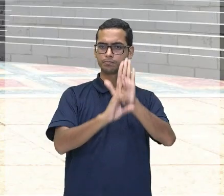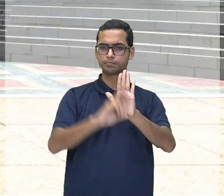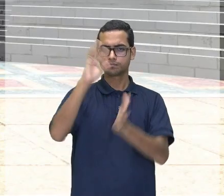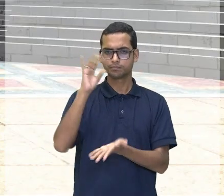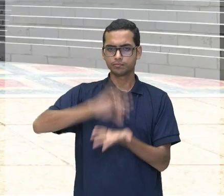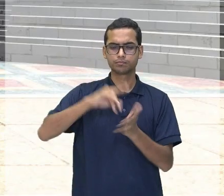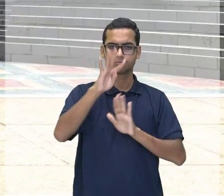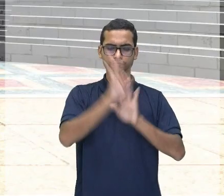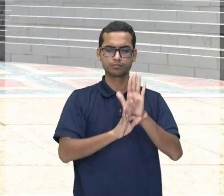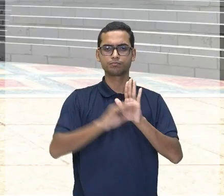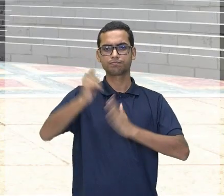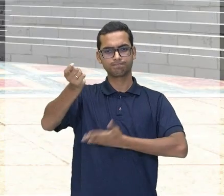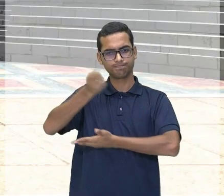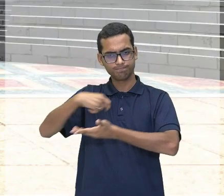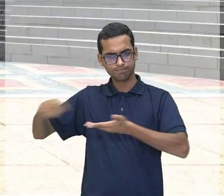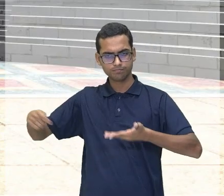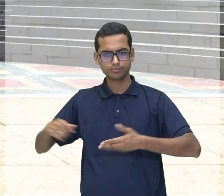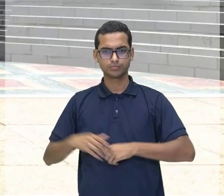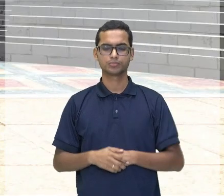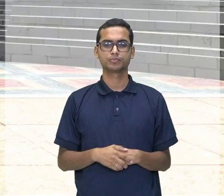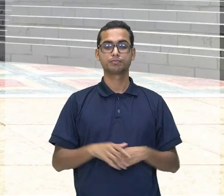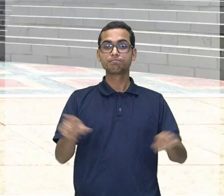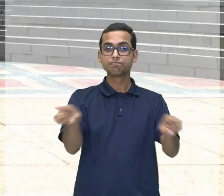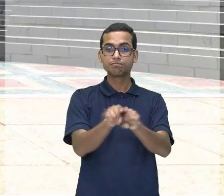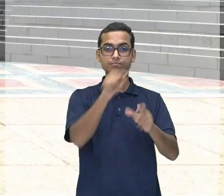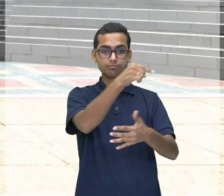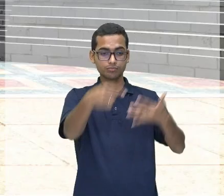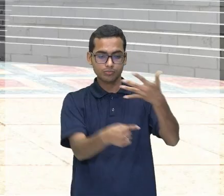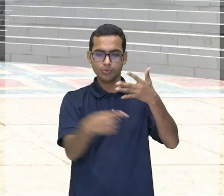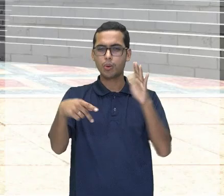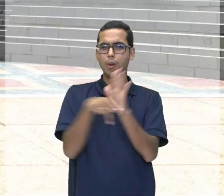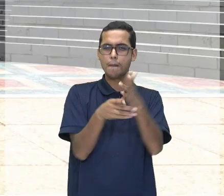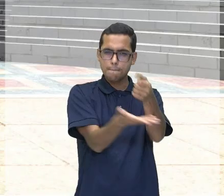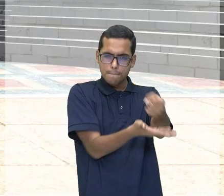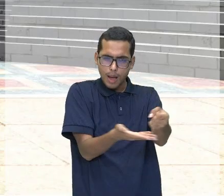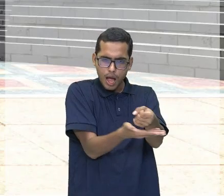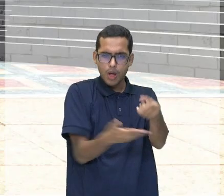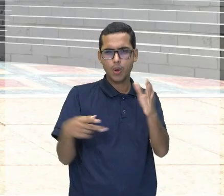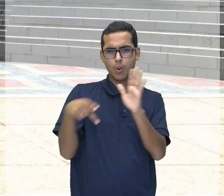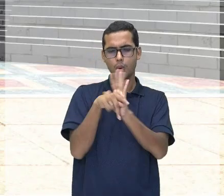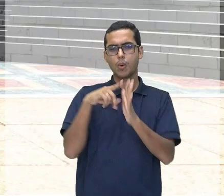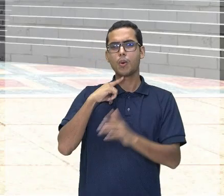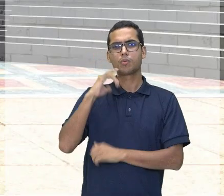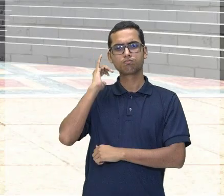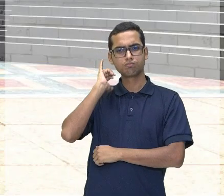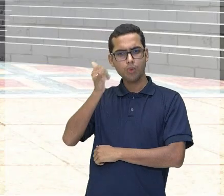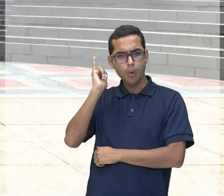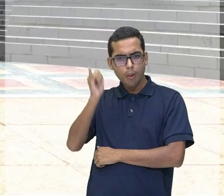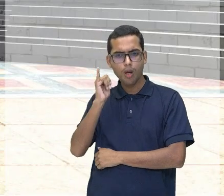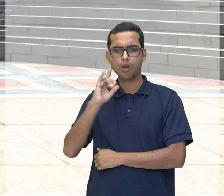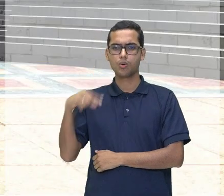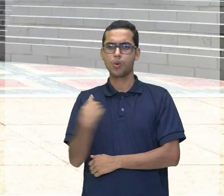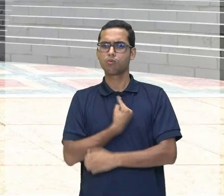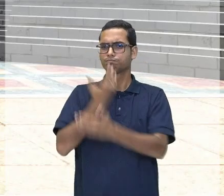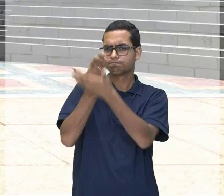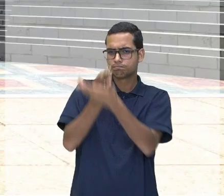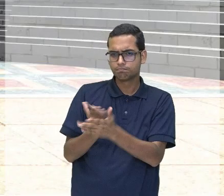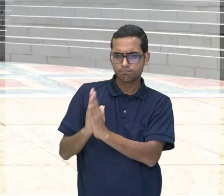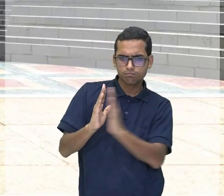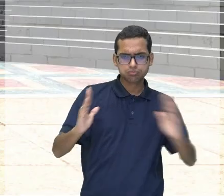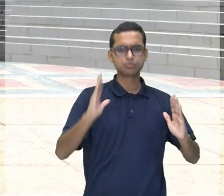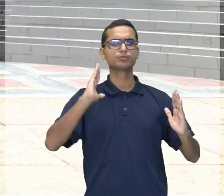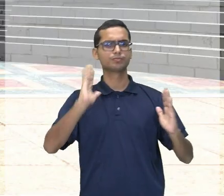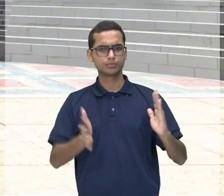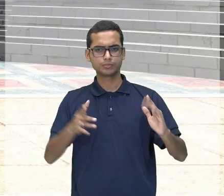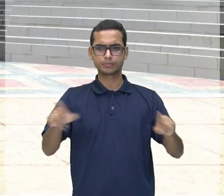esse texto escrito. Contém os elementos básicos das narrativas, né? Nós já estudamos os elementos básicos da